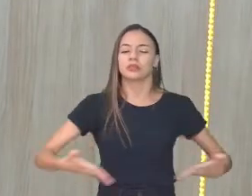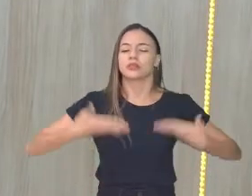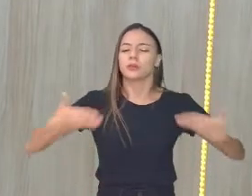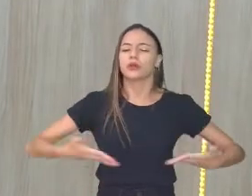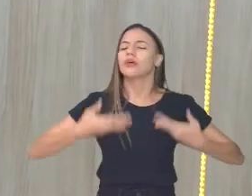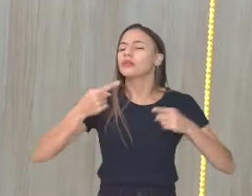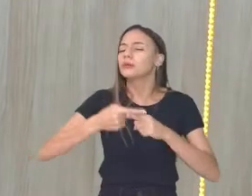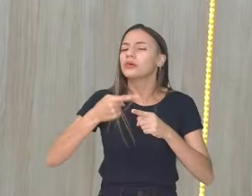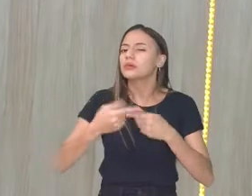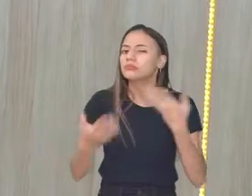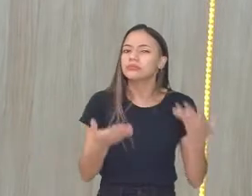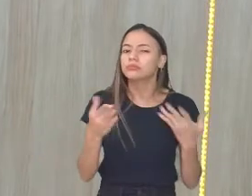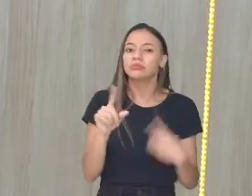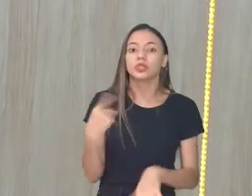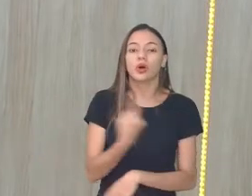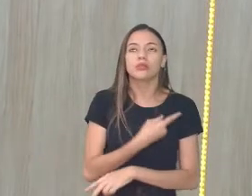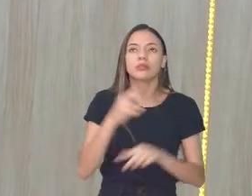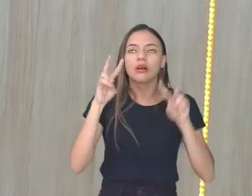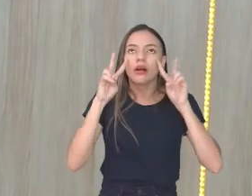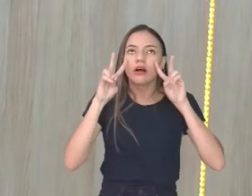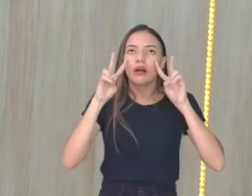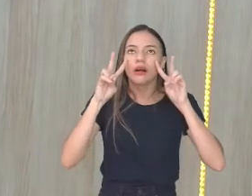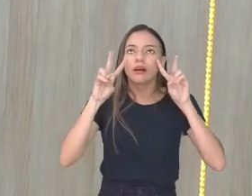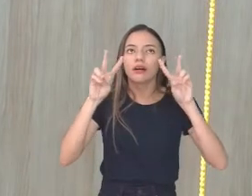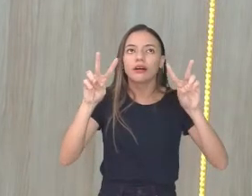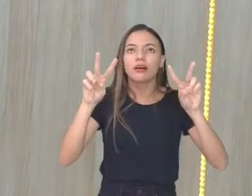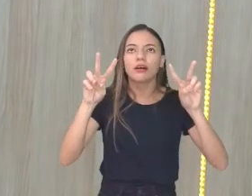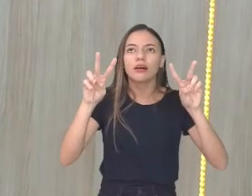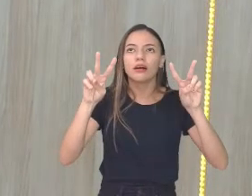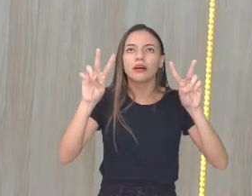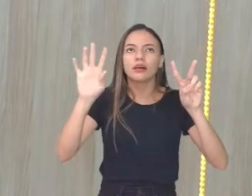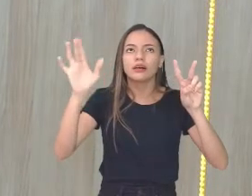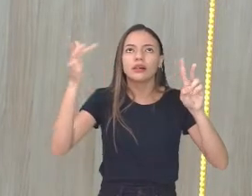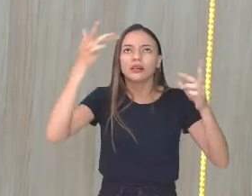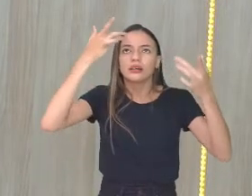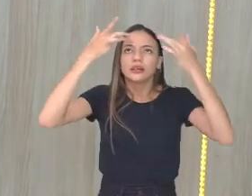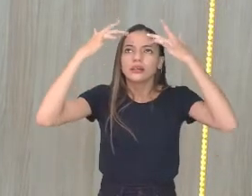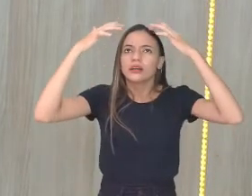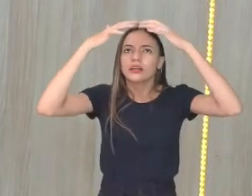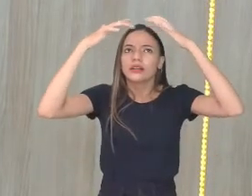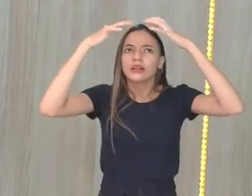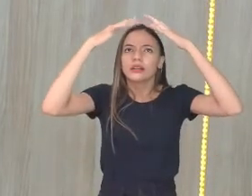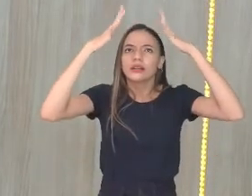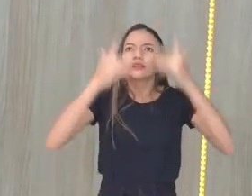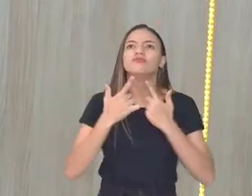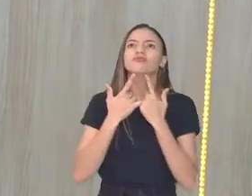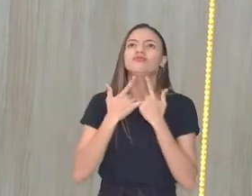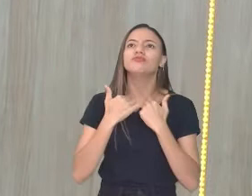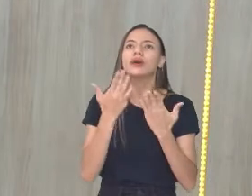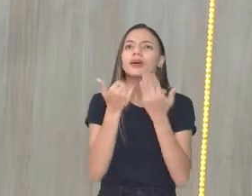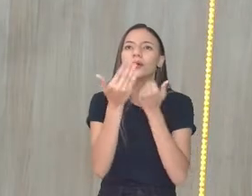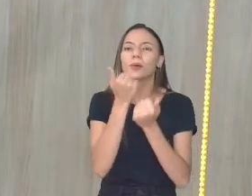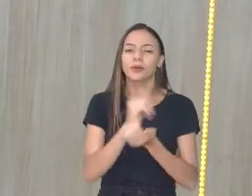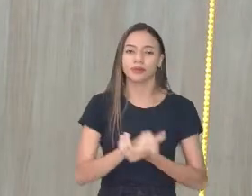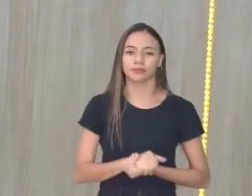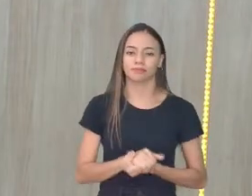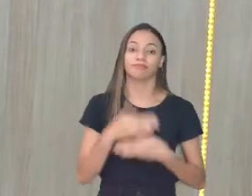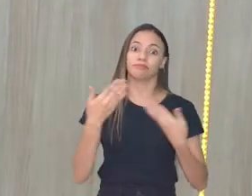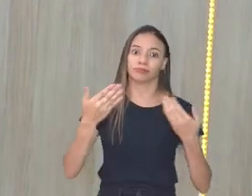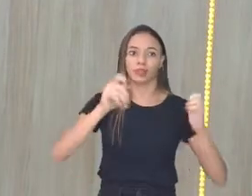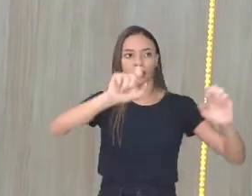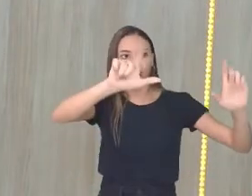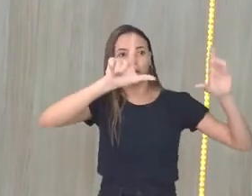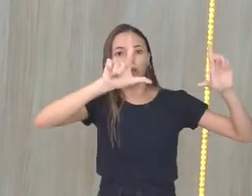Por quê? Porque a gente vai visualizando aquilo e vai assimilando. Então, dentro dessa perspectiva,